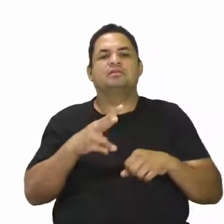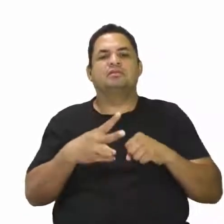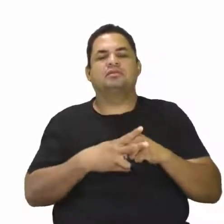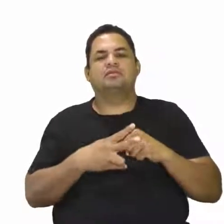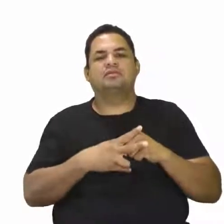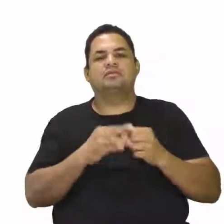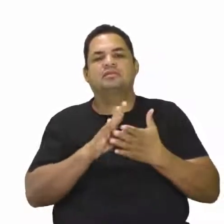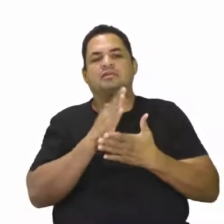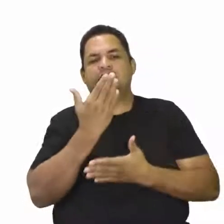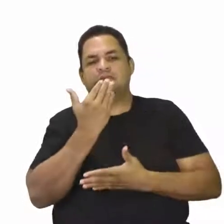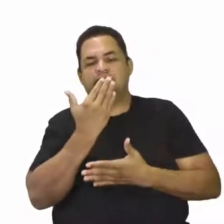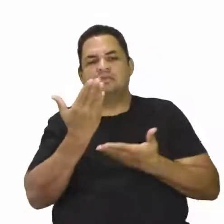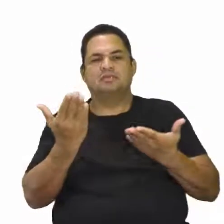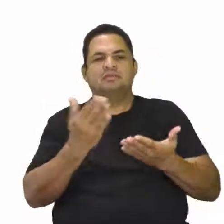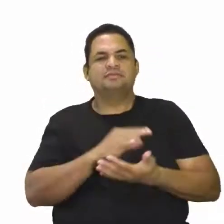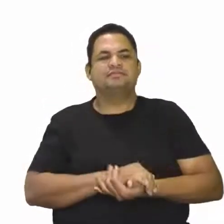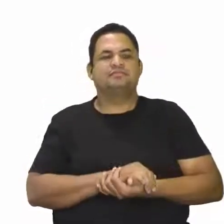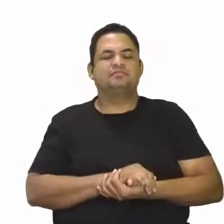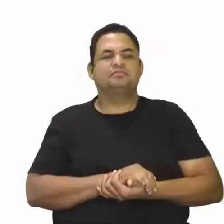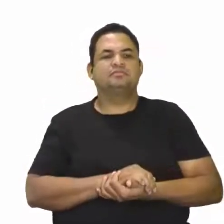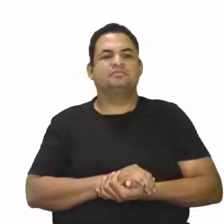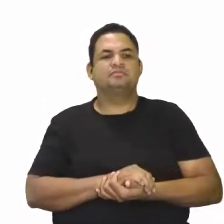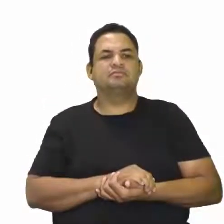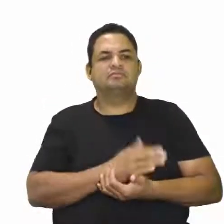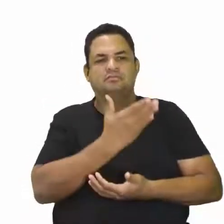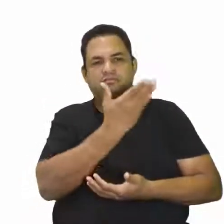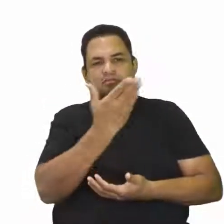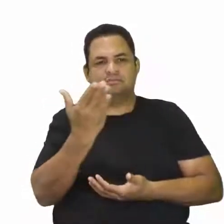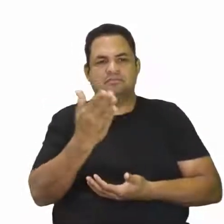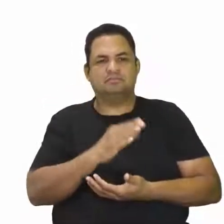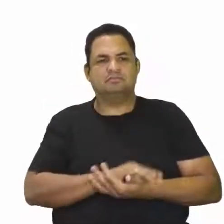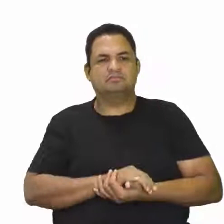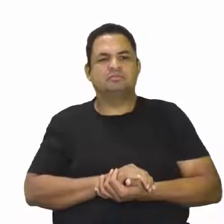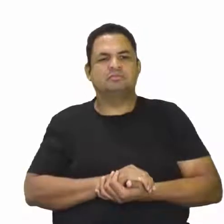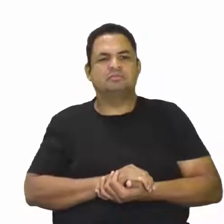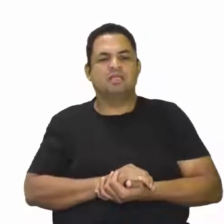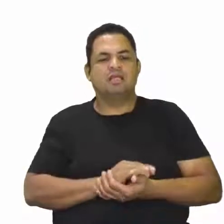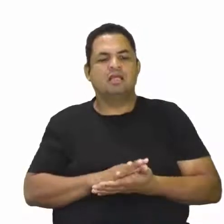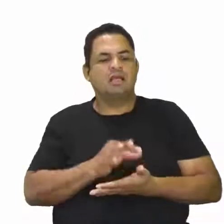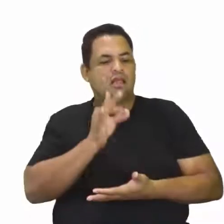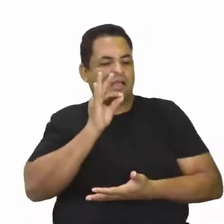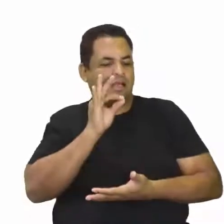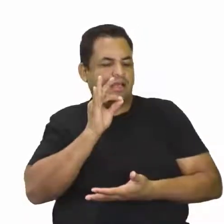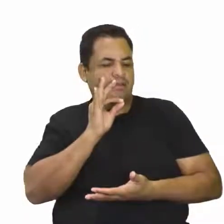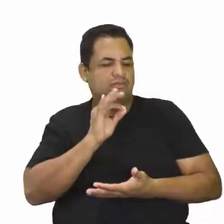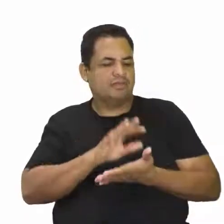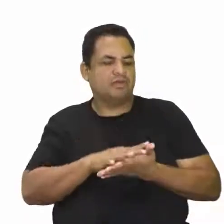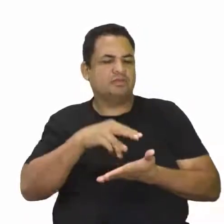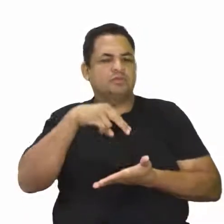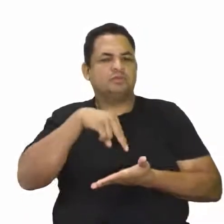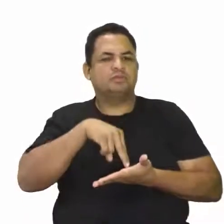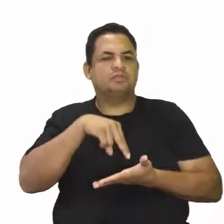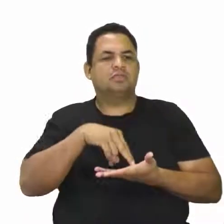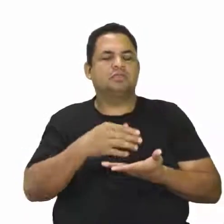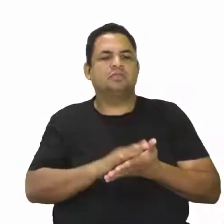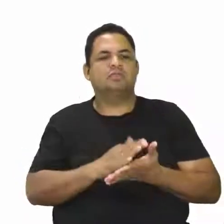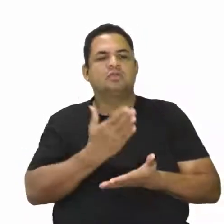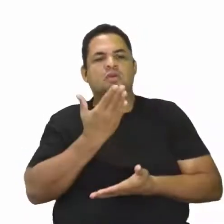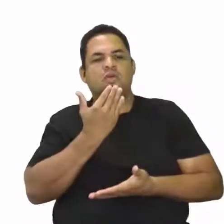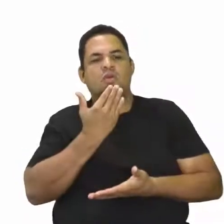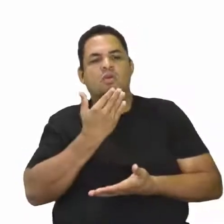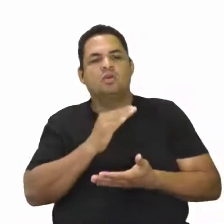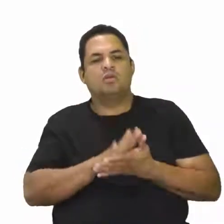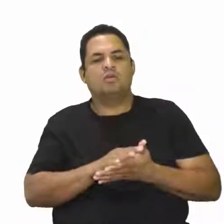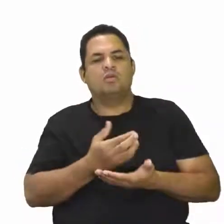de alimentação, né? Isso. Nós vimos que desayunar é tomar café da manhã. Nós vimos que comer